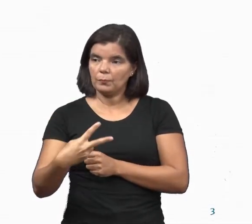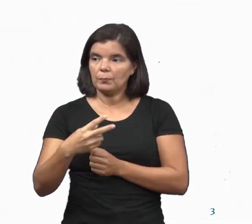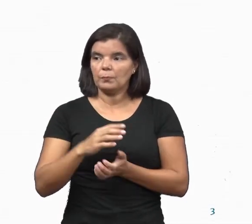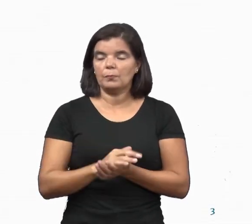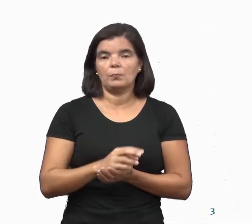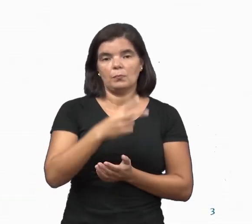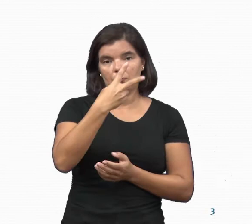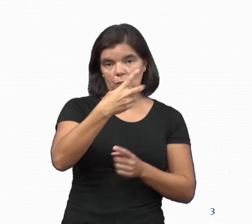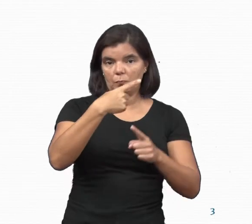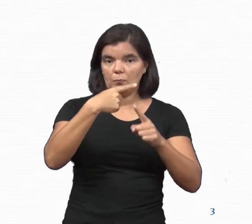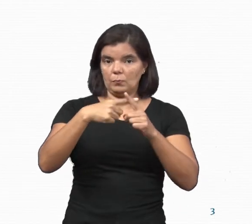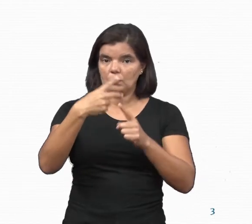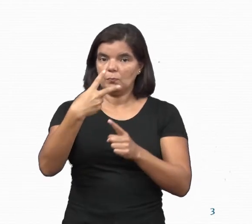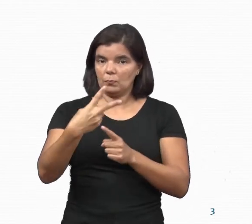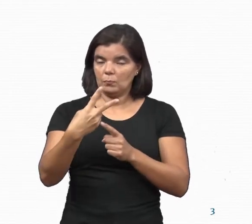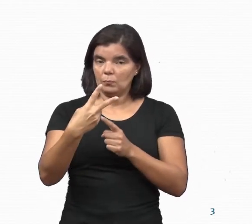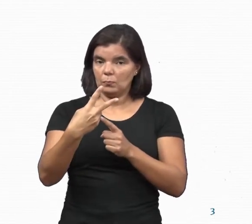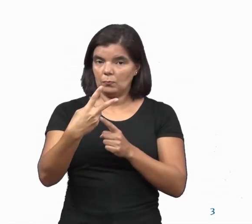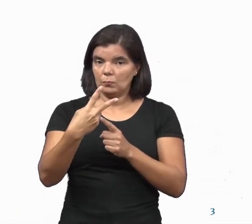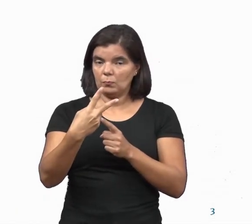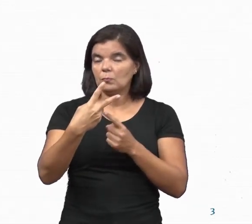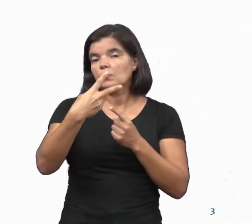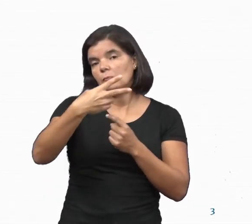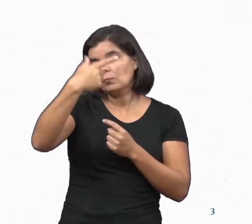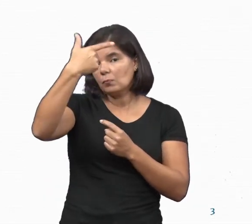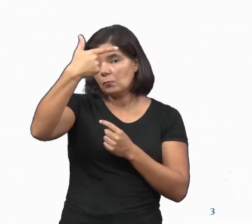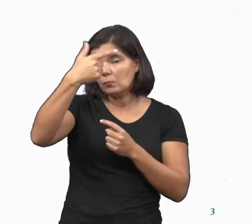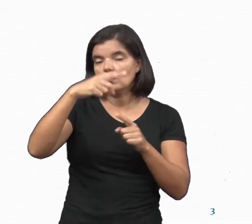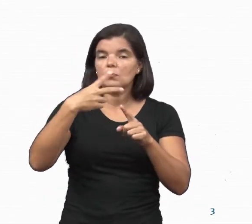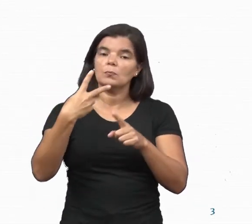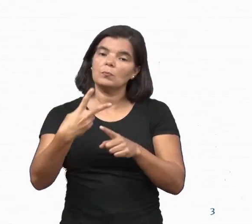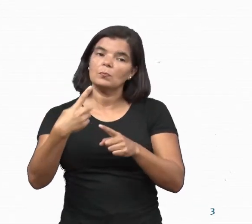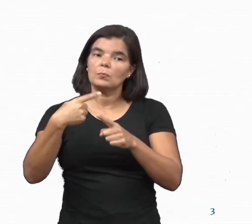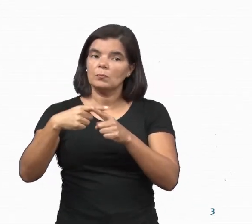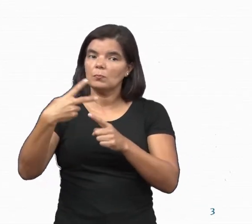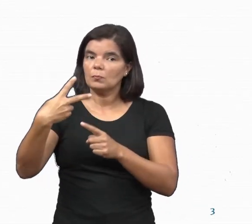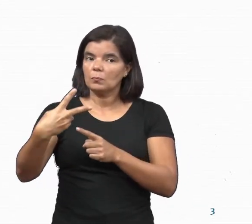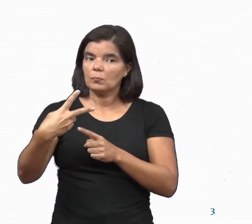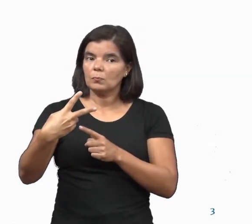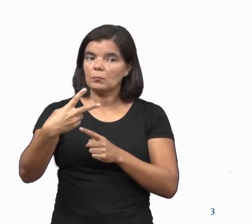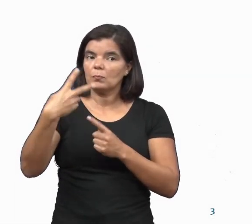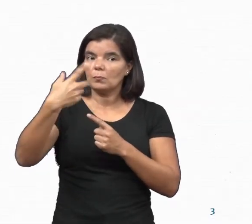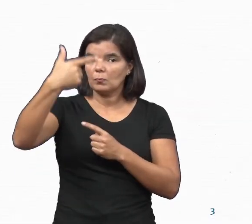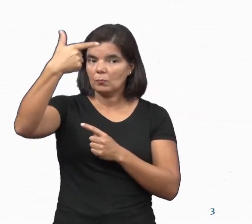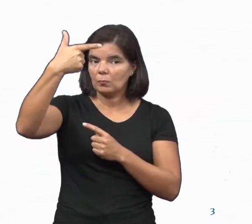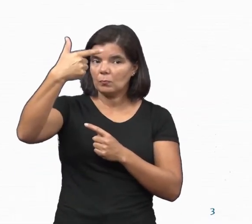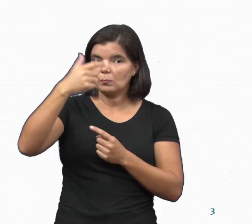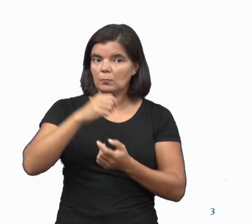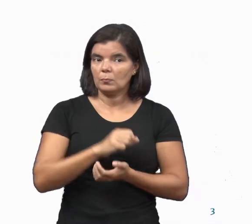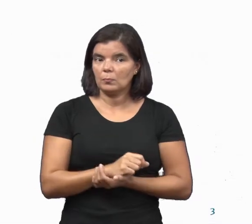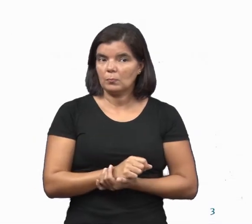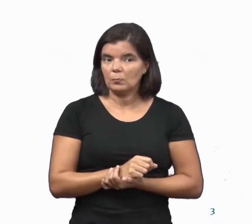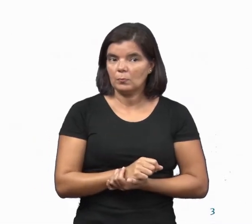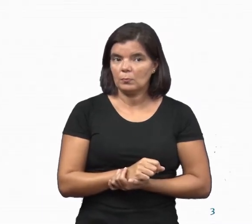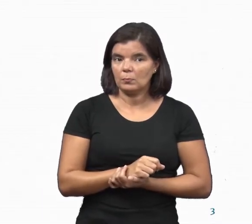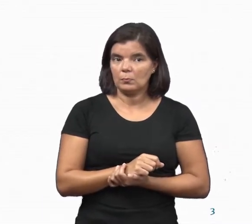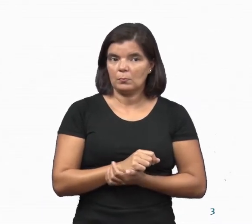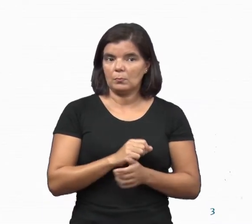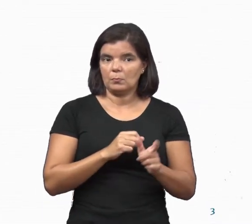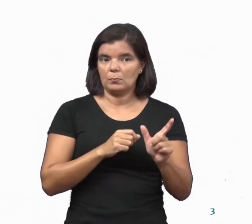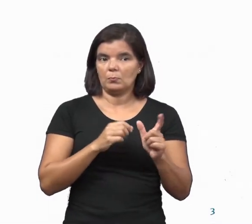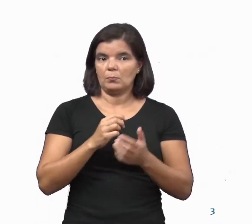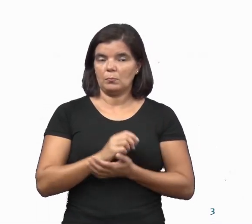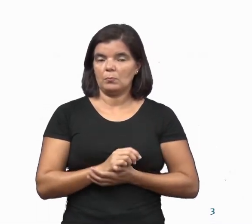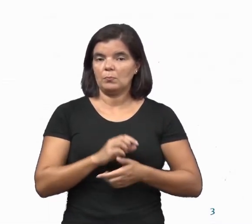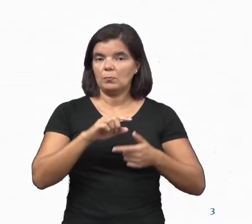2 vezes 2, que é a mesma coisa de 2 ao quadrado, e 2 vezes 2, que é a mesma coisa que 2 ao quadrado. Eu pego esses 2 ao